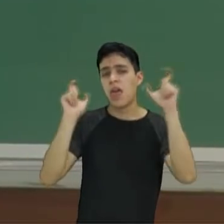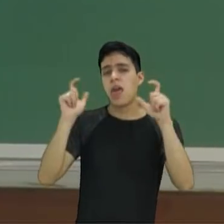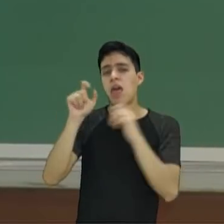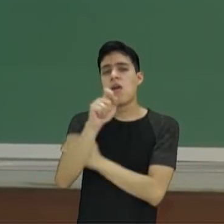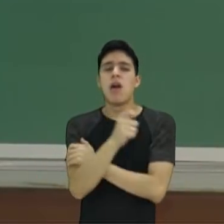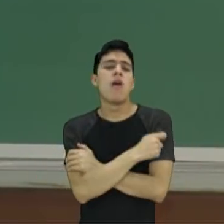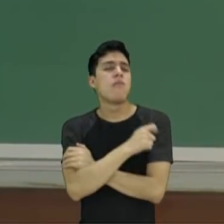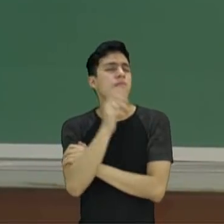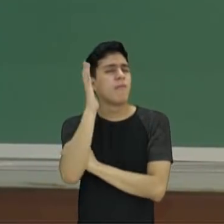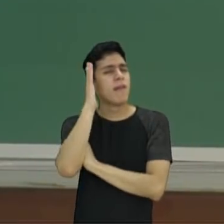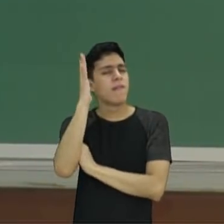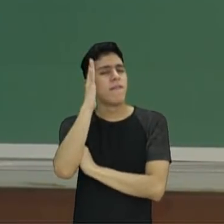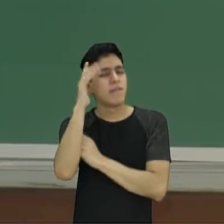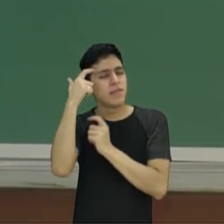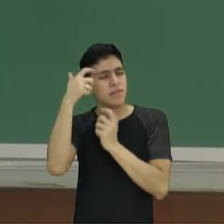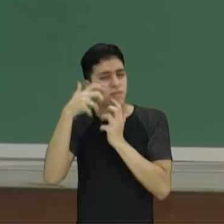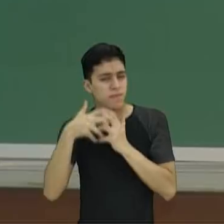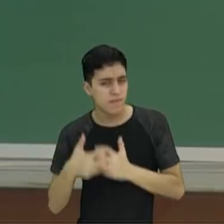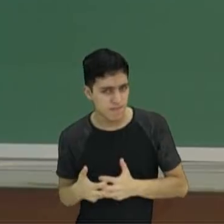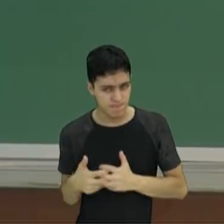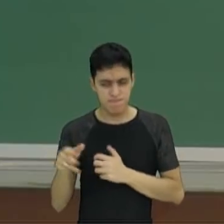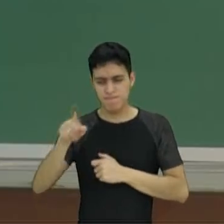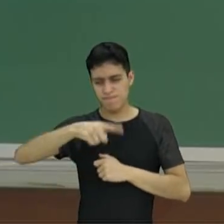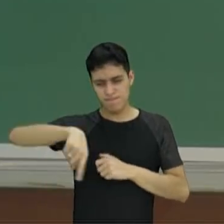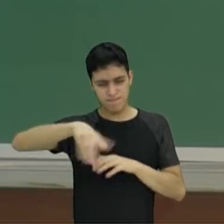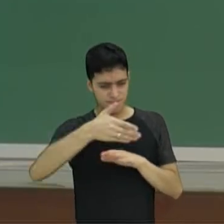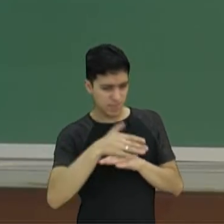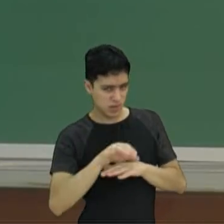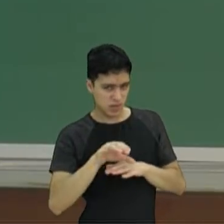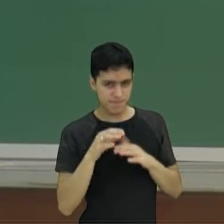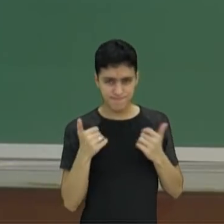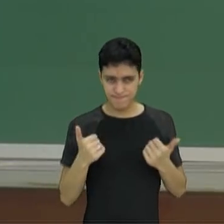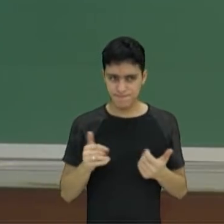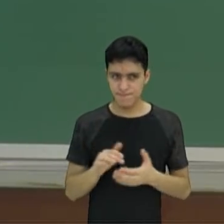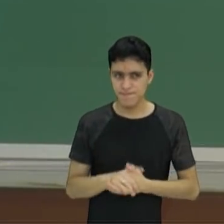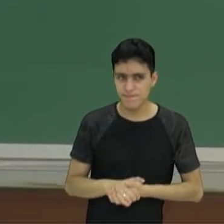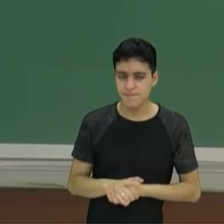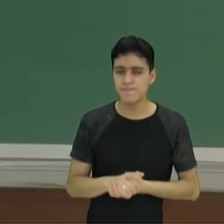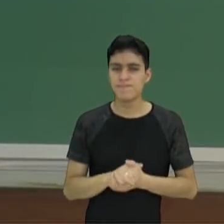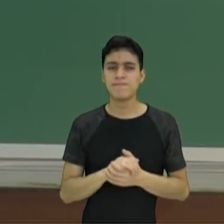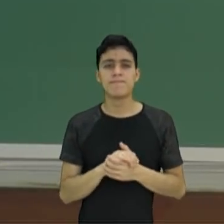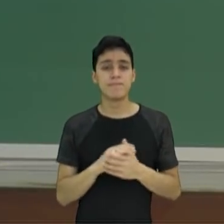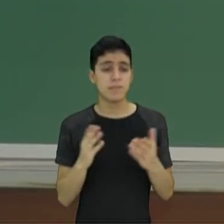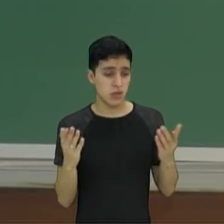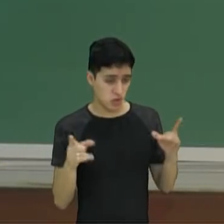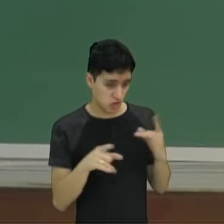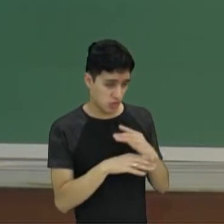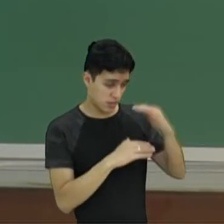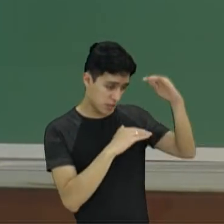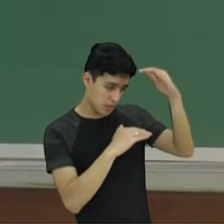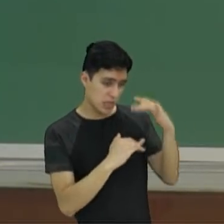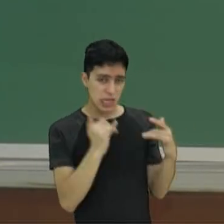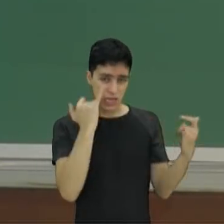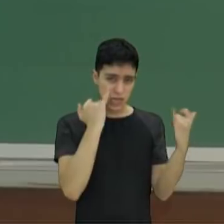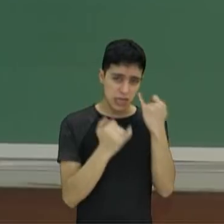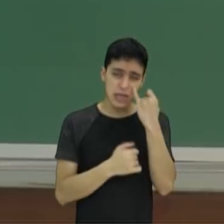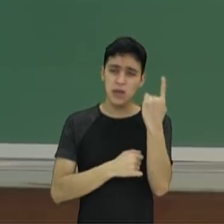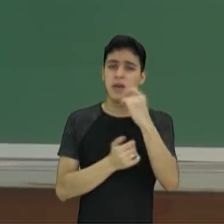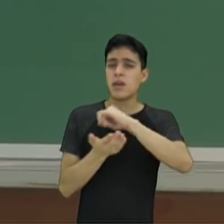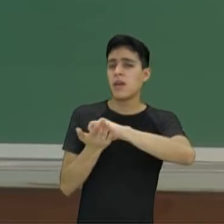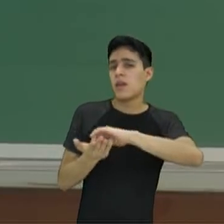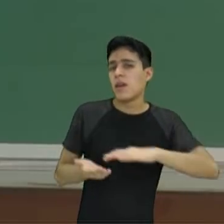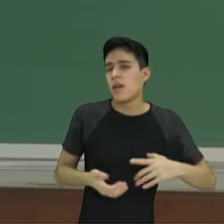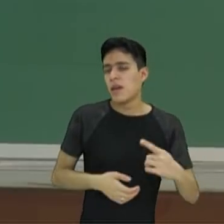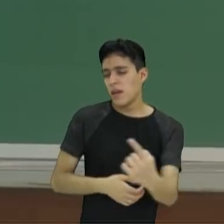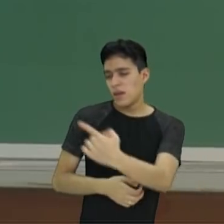justamente a reflexão dos estudantes que participam do seu curso. Com base nesse corpo de notícia, nós temos já o exercício número